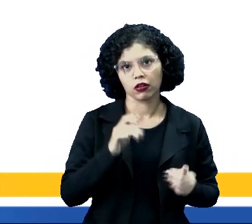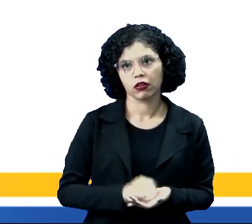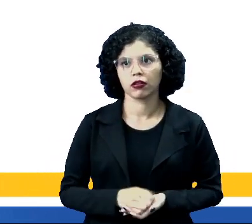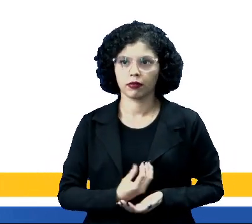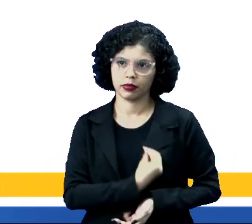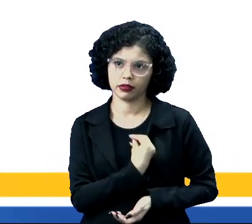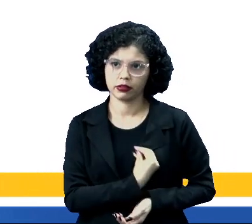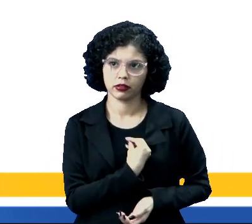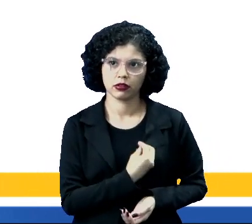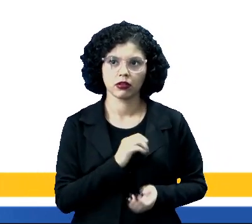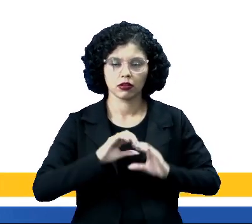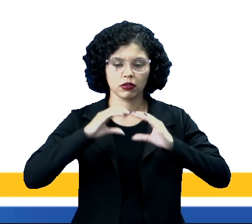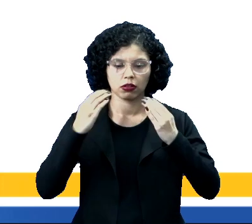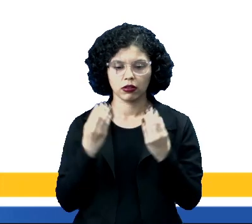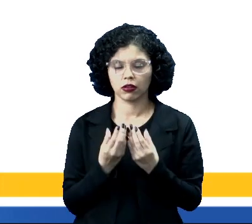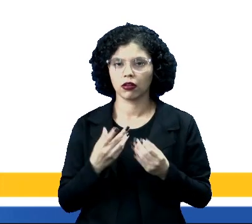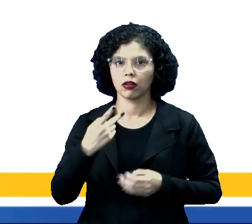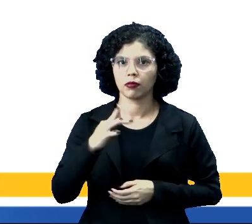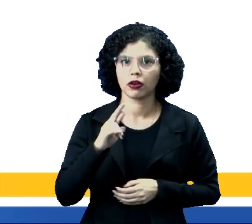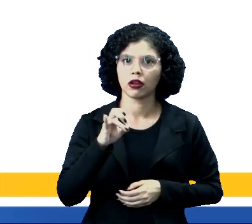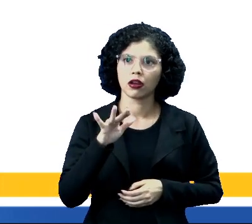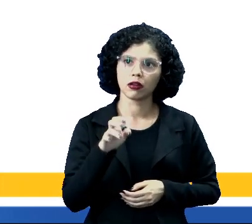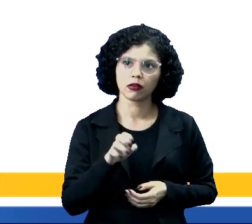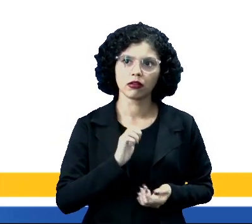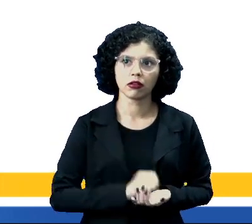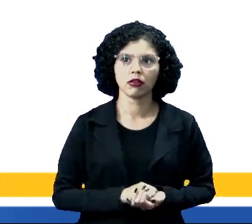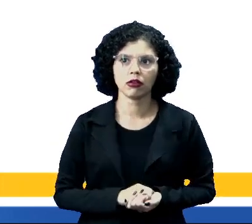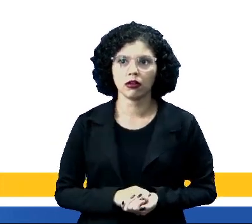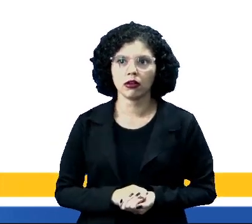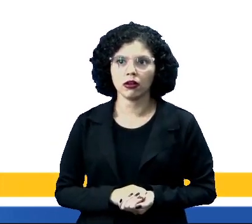estar presentes aí nos seres procariontes.